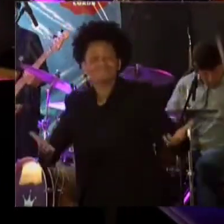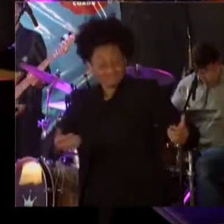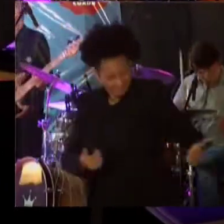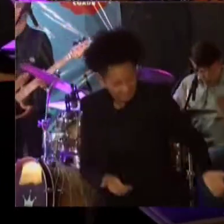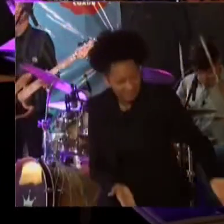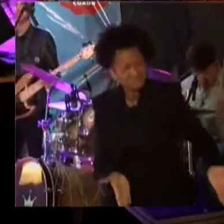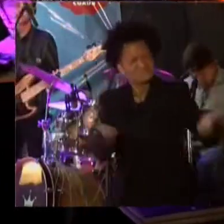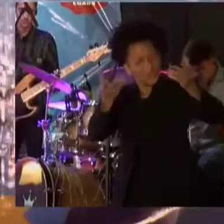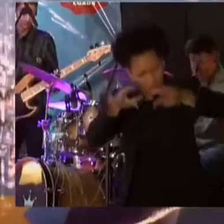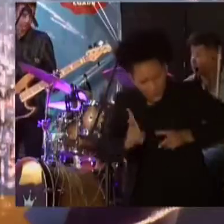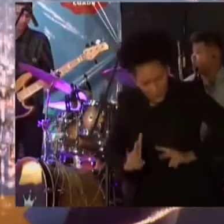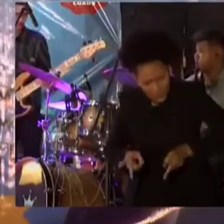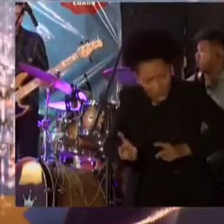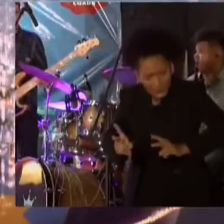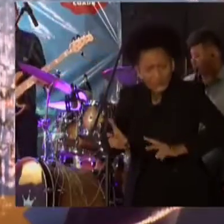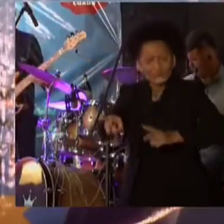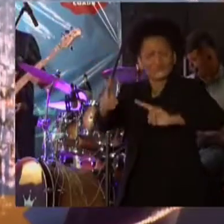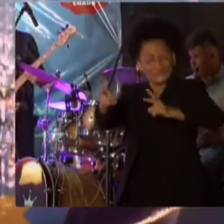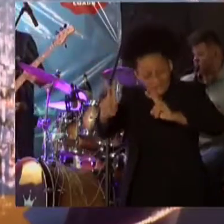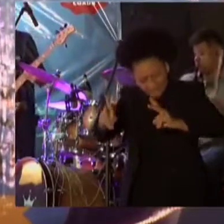Vai em frente.